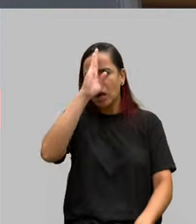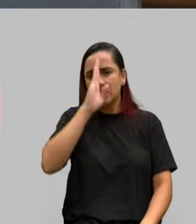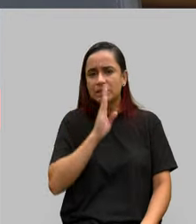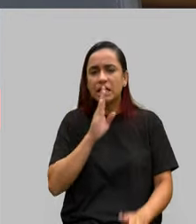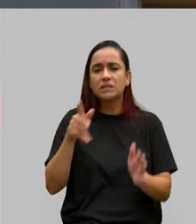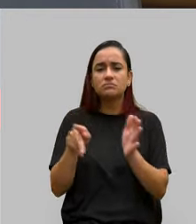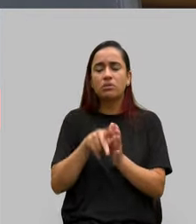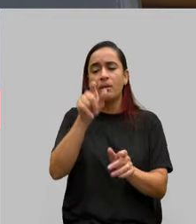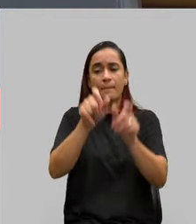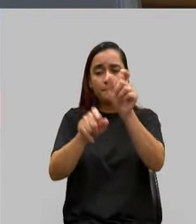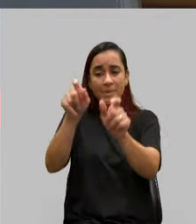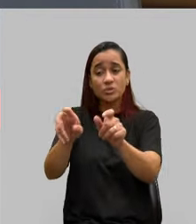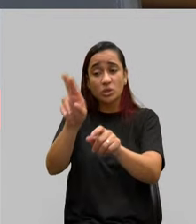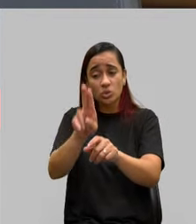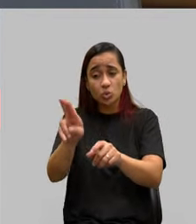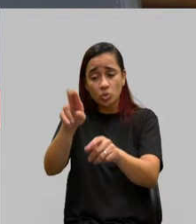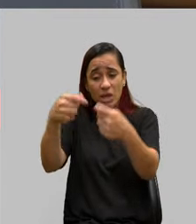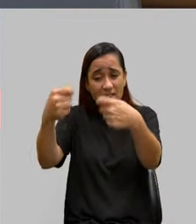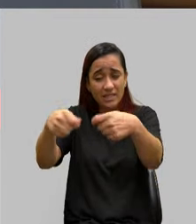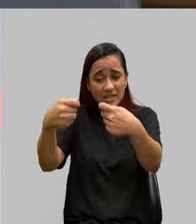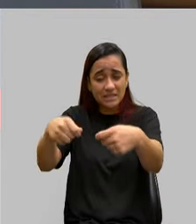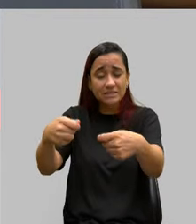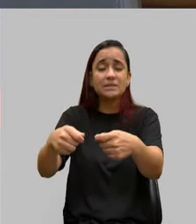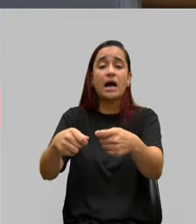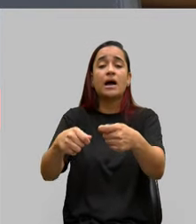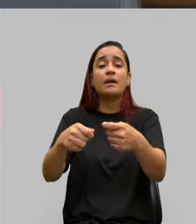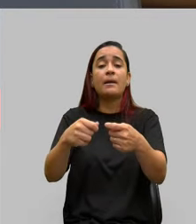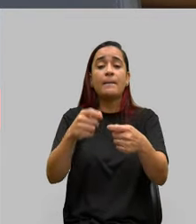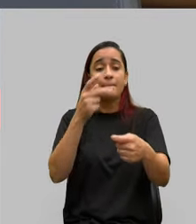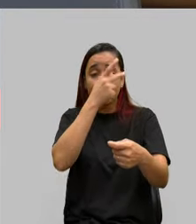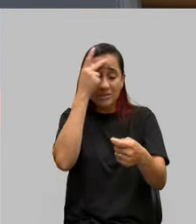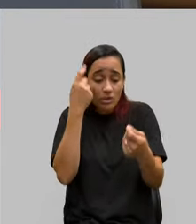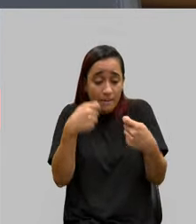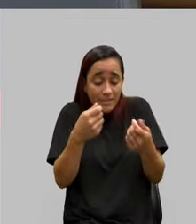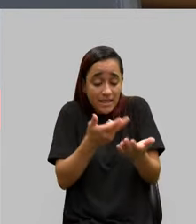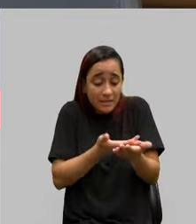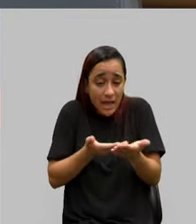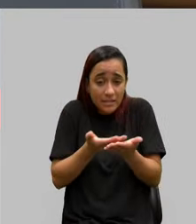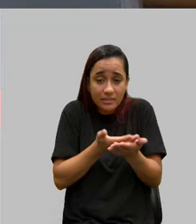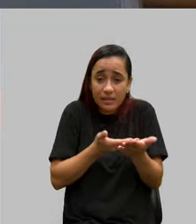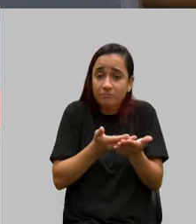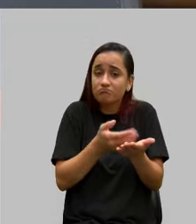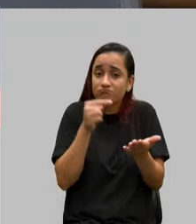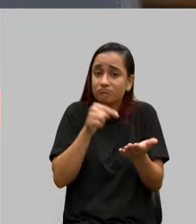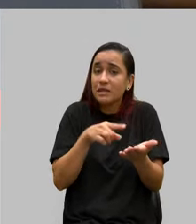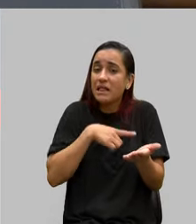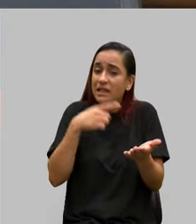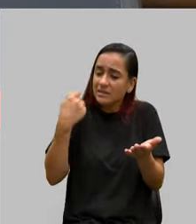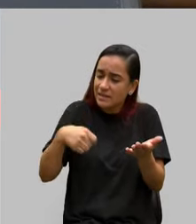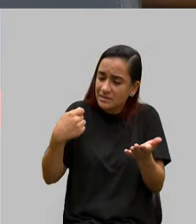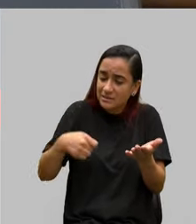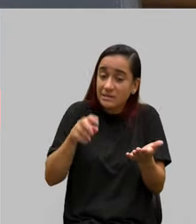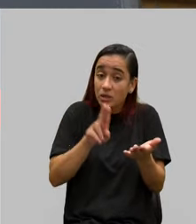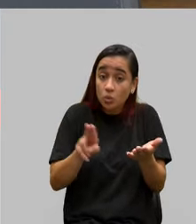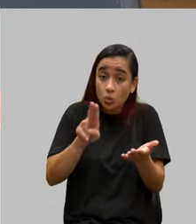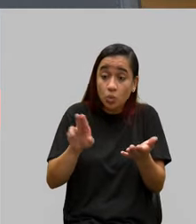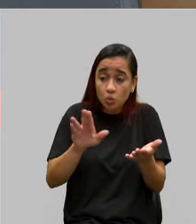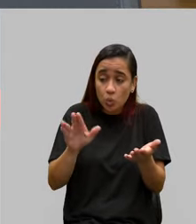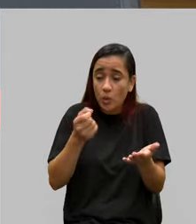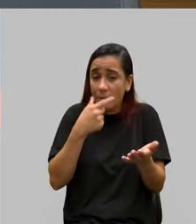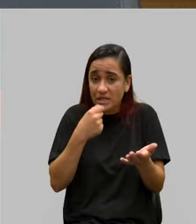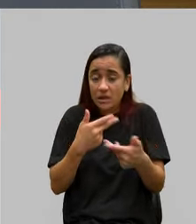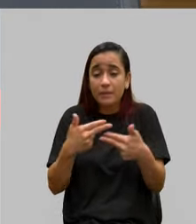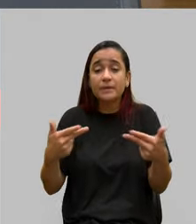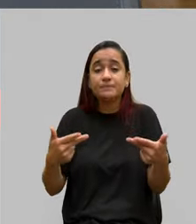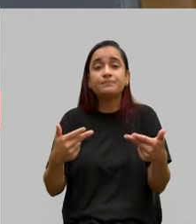usuários os pacientes que fazem que tem necessidade do uso deste medicamento nós